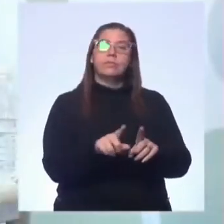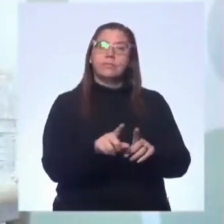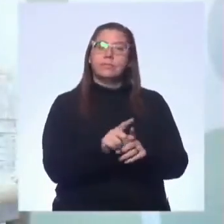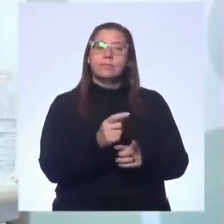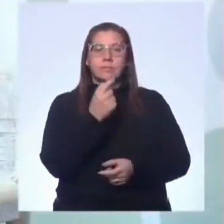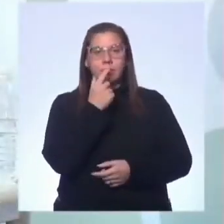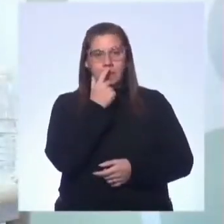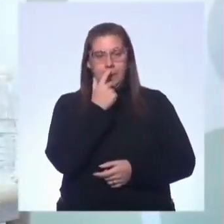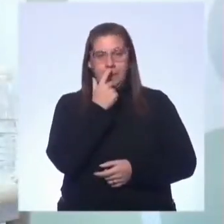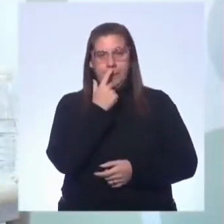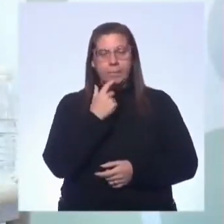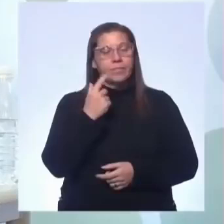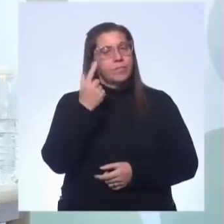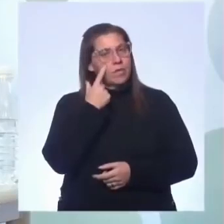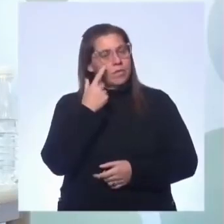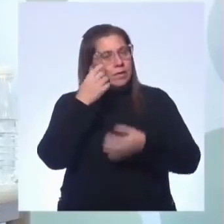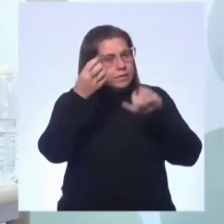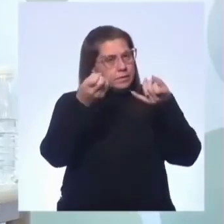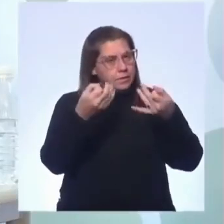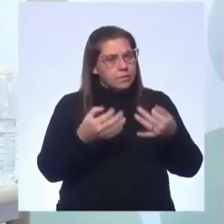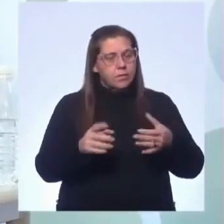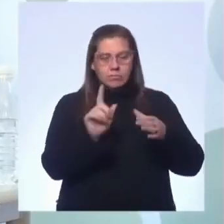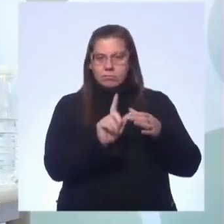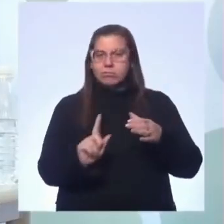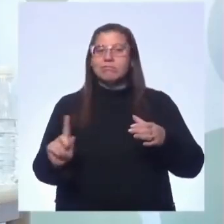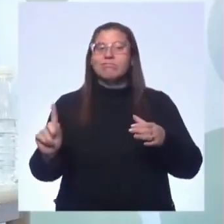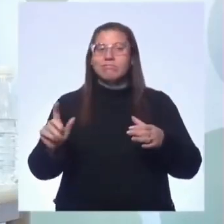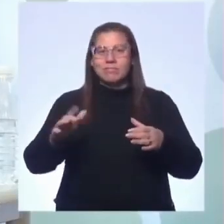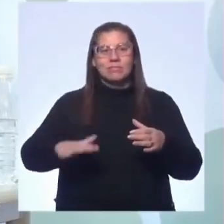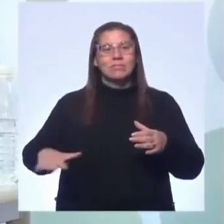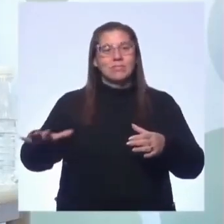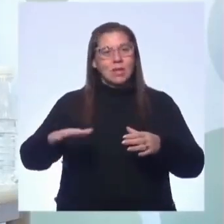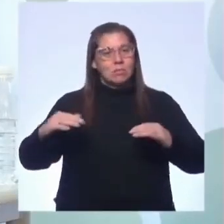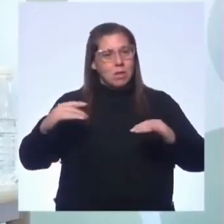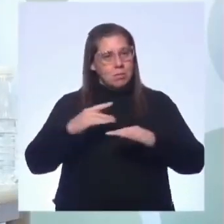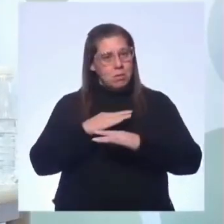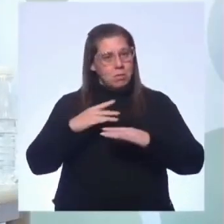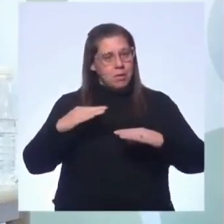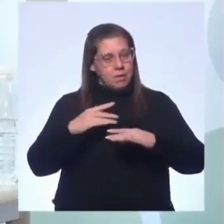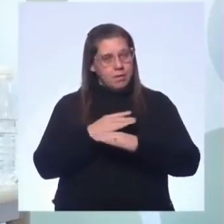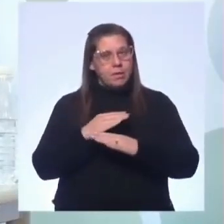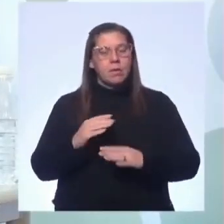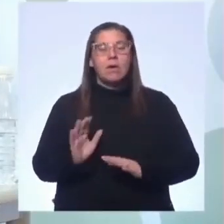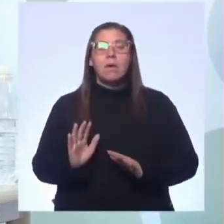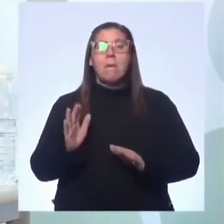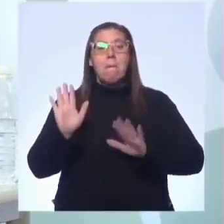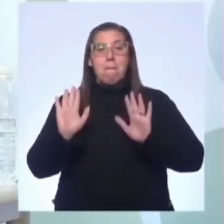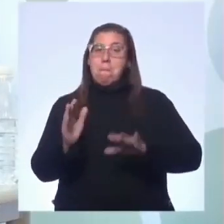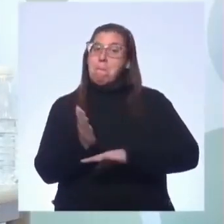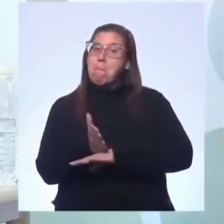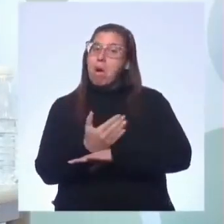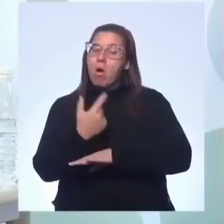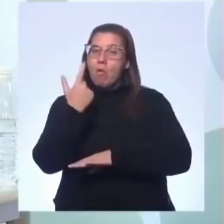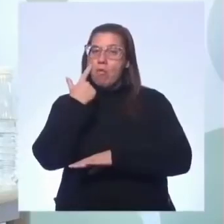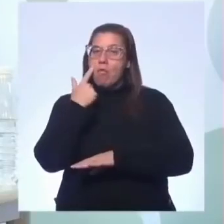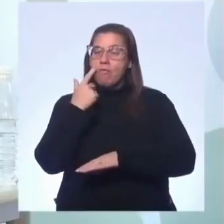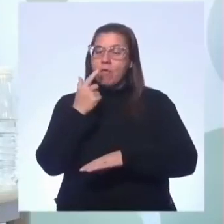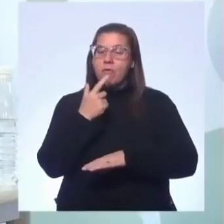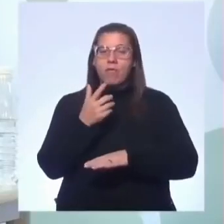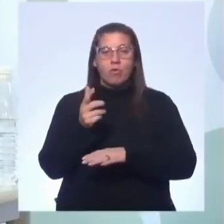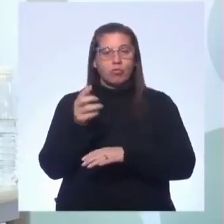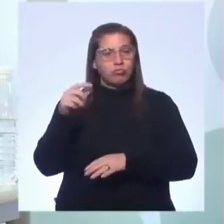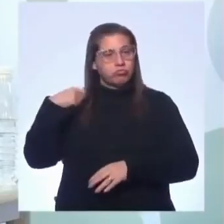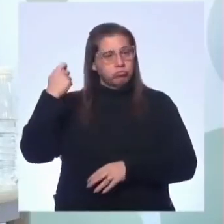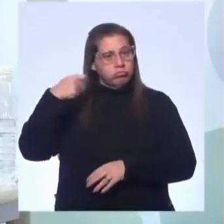nós vamos falar muito sobre essa questão da segregação espacial, da urbanização, e antes, né, nós vamos ver um vídeo que fala aí